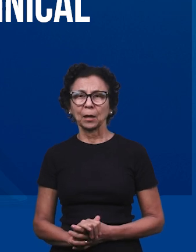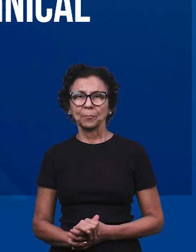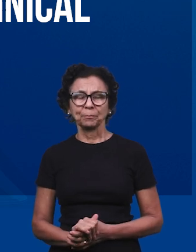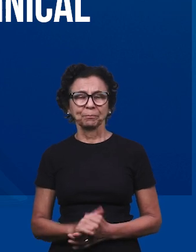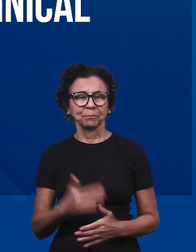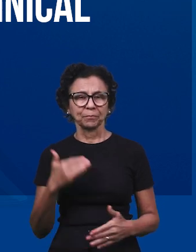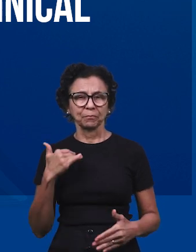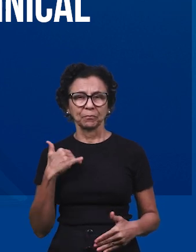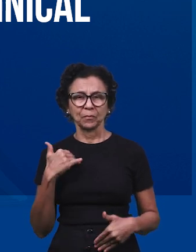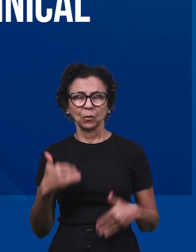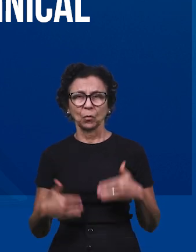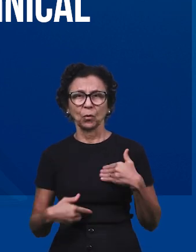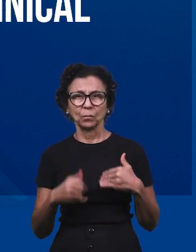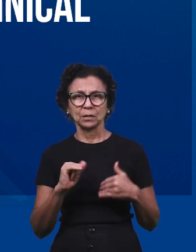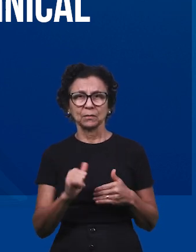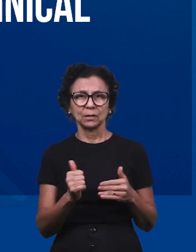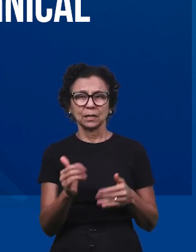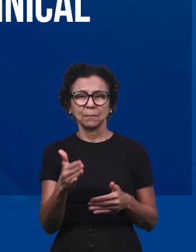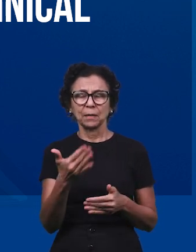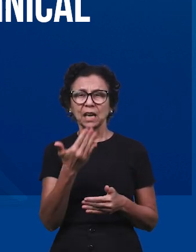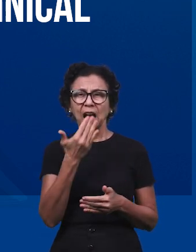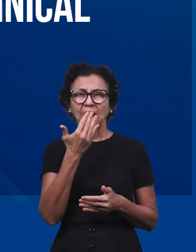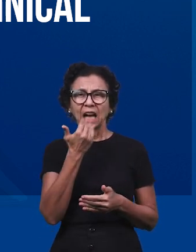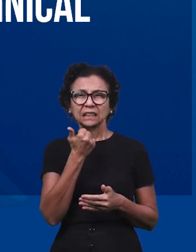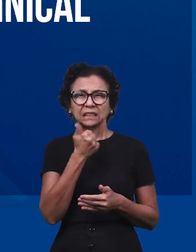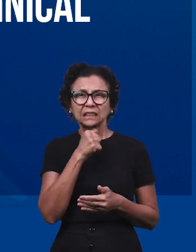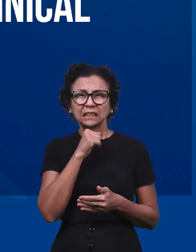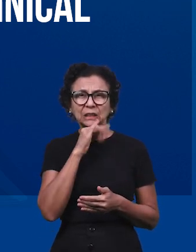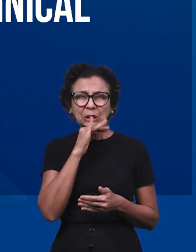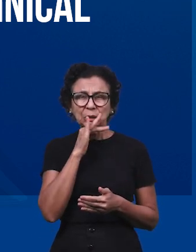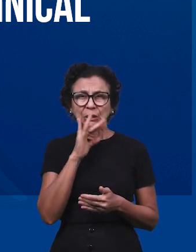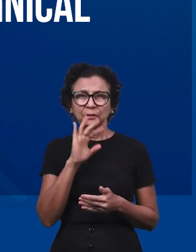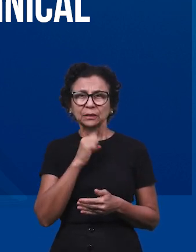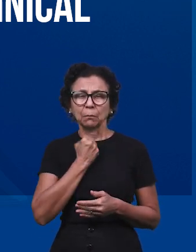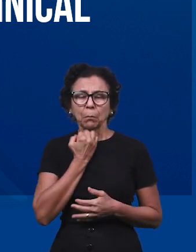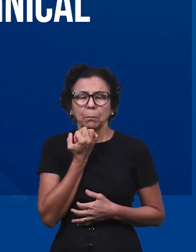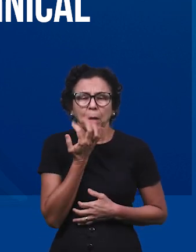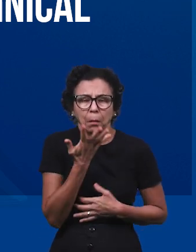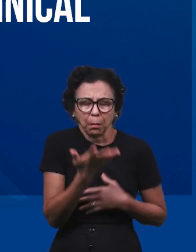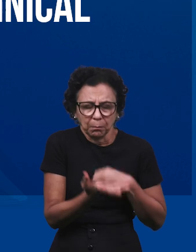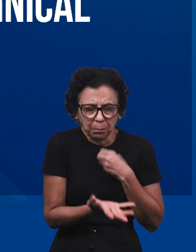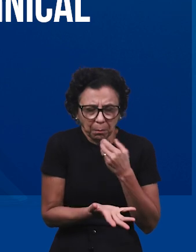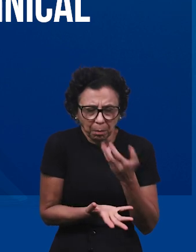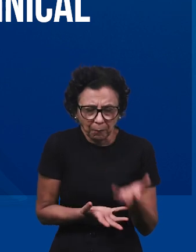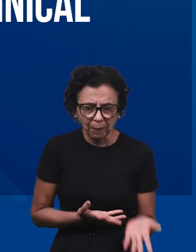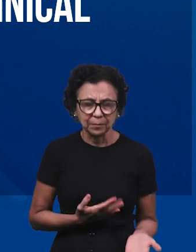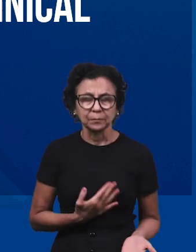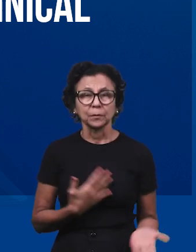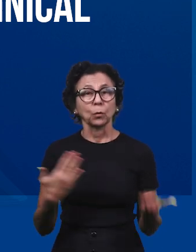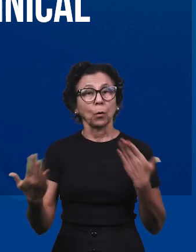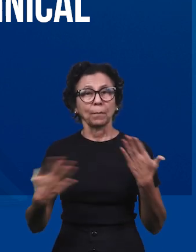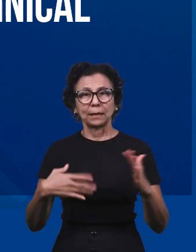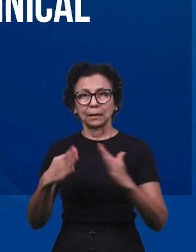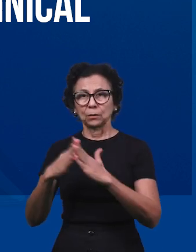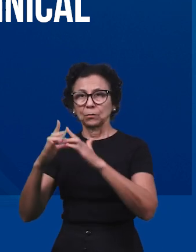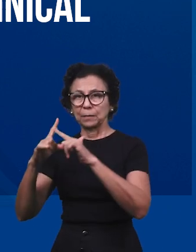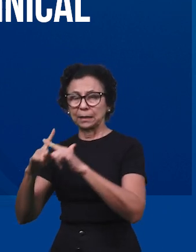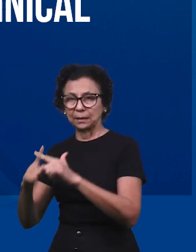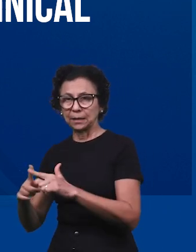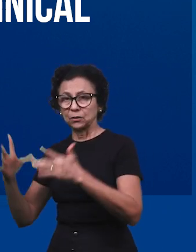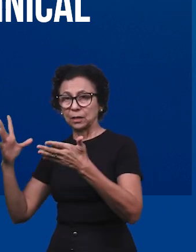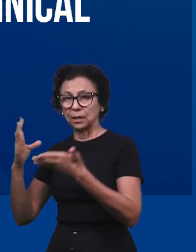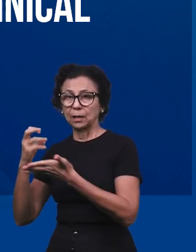rejeita, O Senhor alerta a igreja que vai ser arrebatada é uma igreja que está vivendo